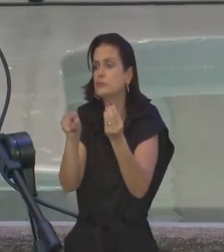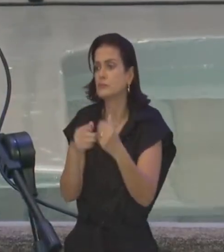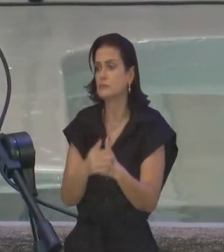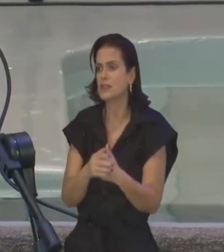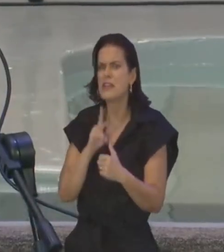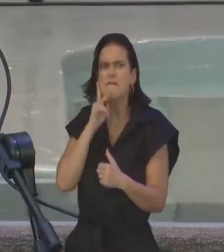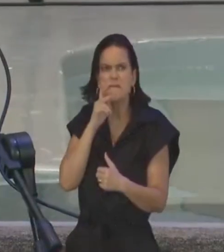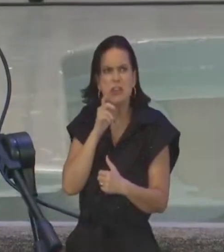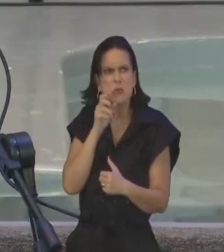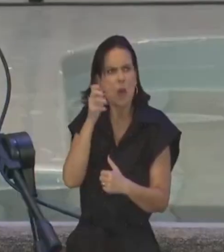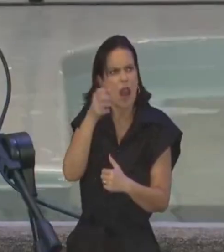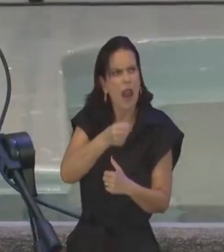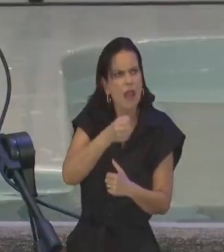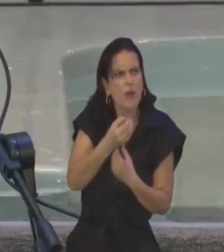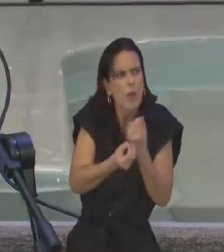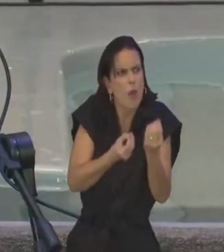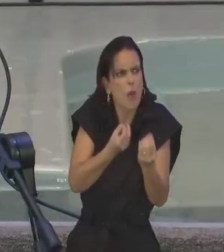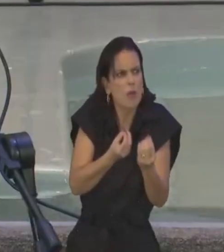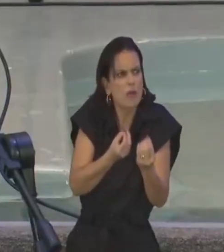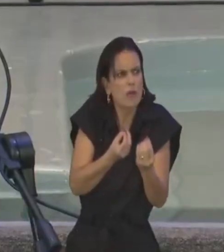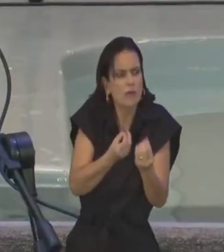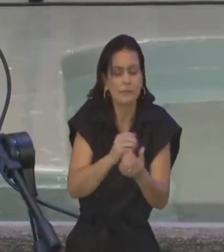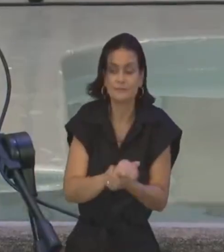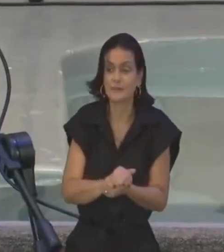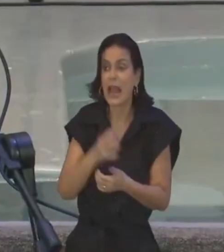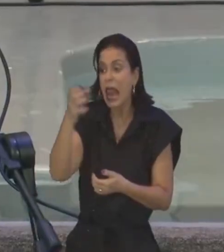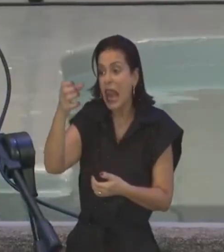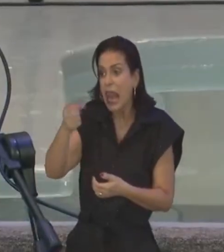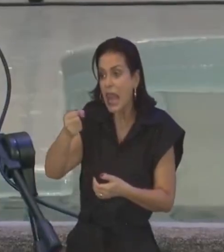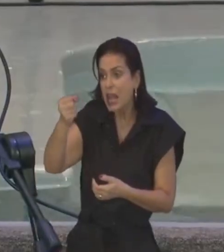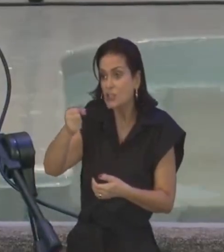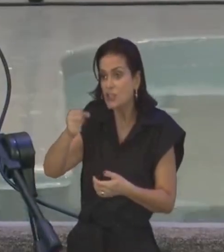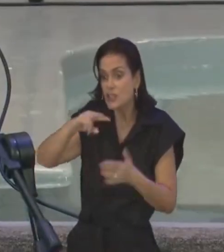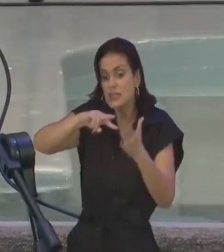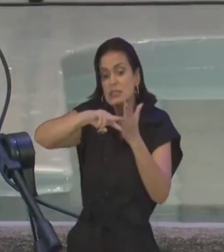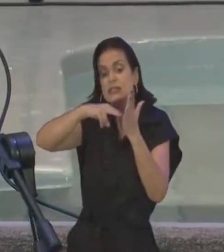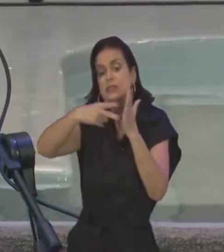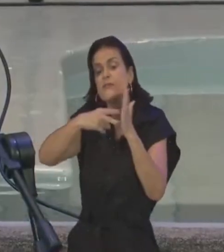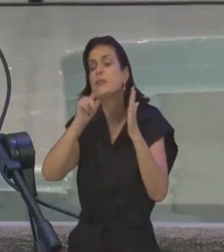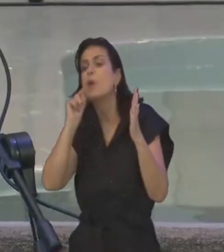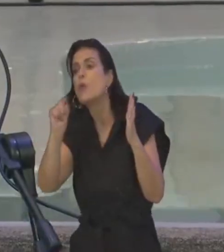vinho e leite? O leite aqui significa